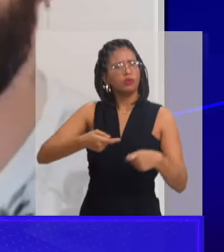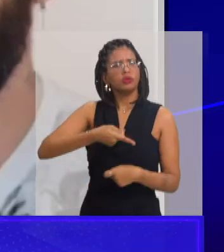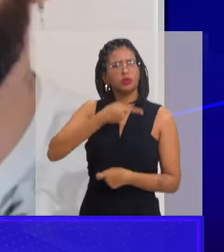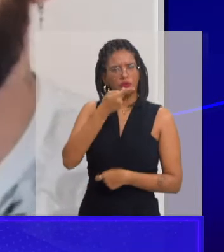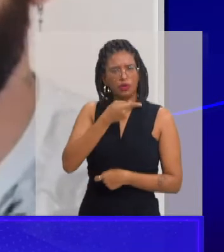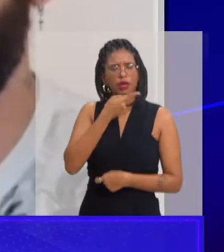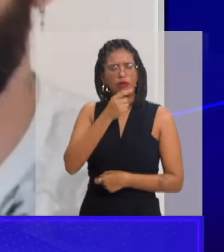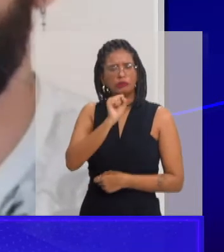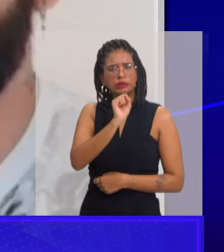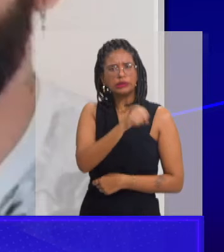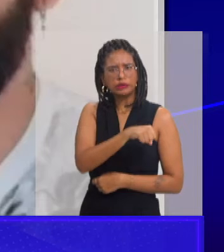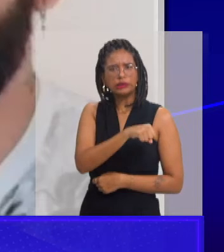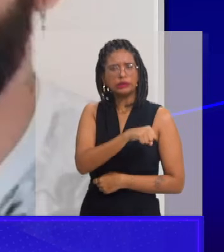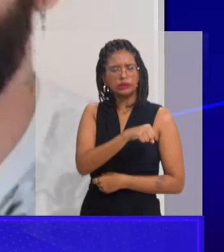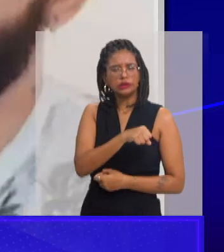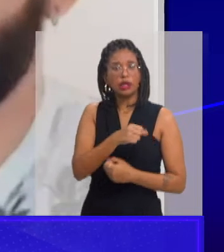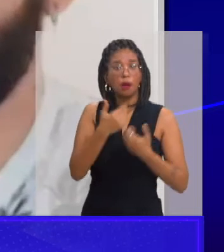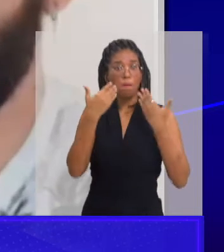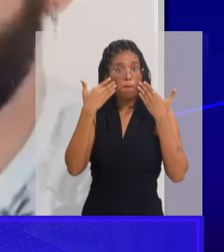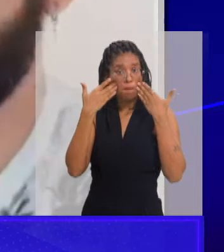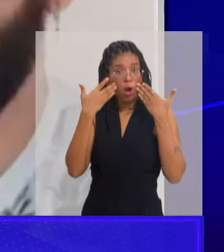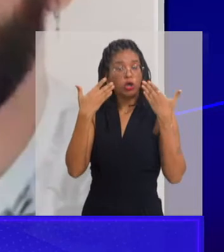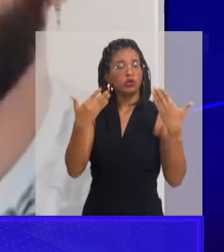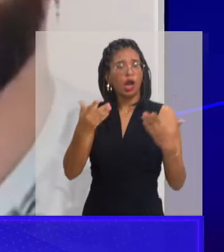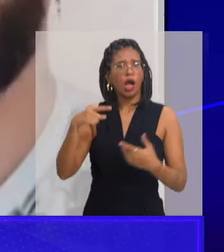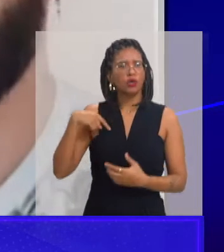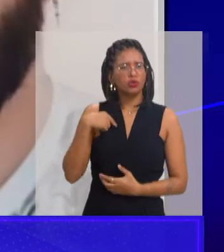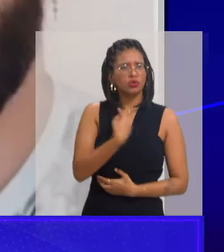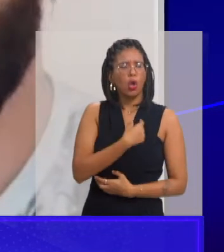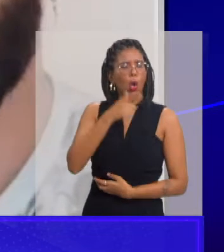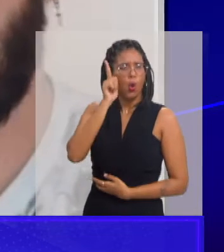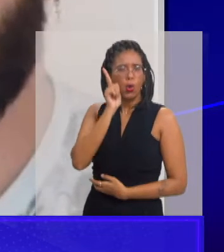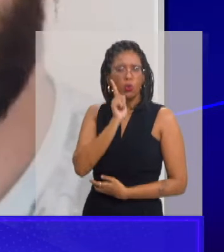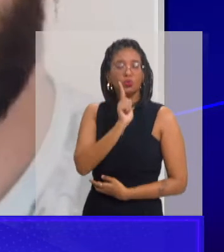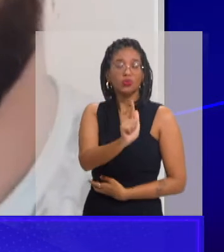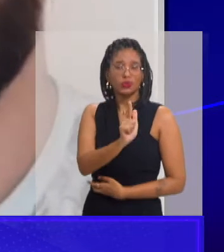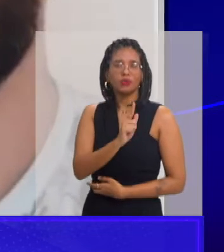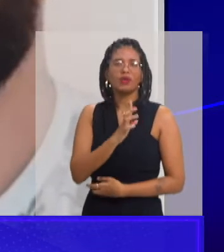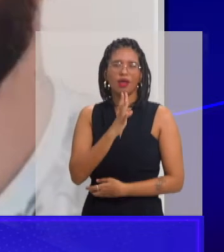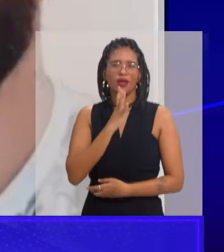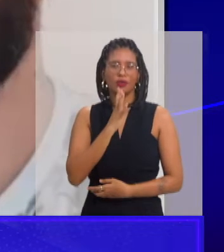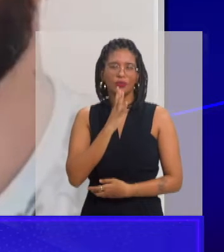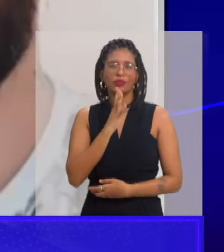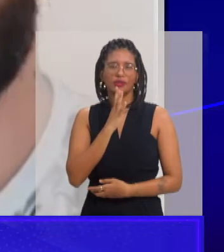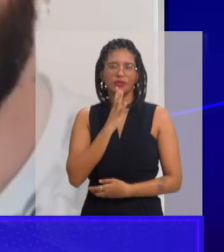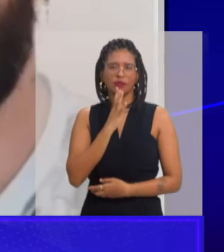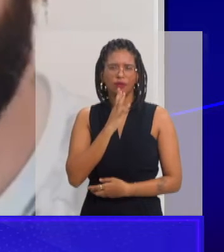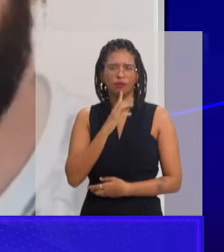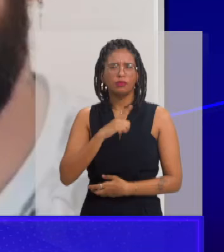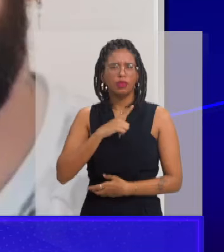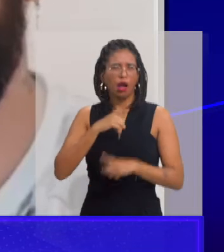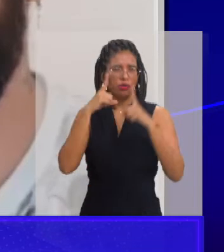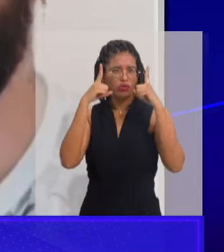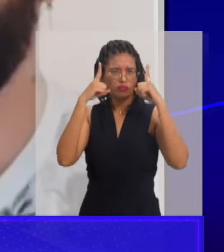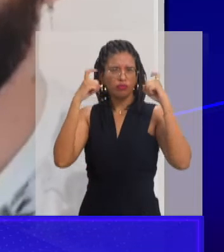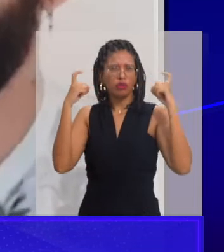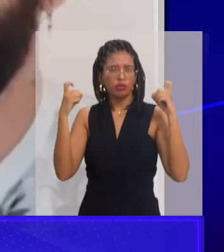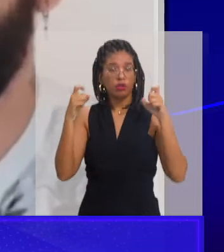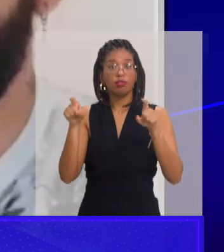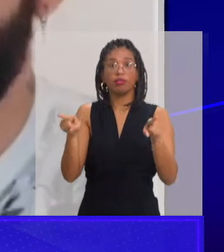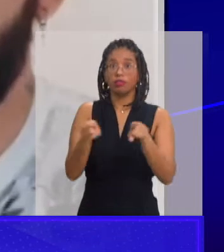Tem alguns momentos que devem ser lembrados, né? A sociedade ela é, sim, preconceituosa, e a gente tem que falar